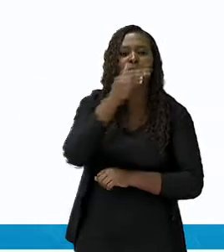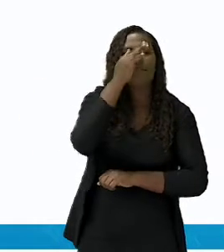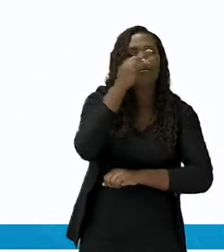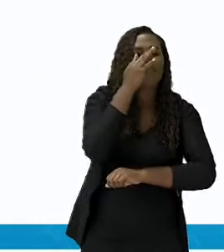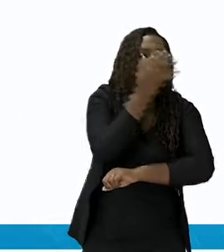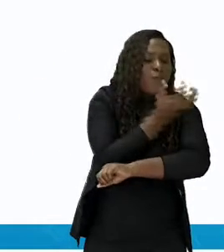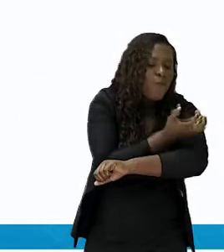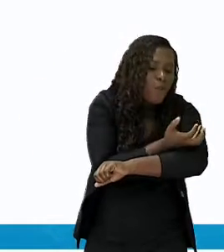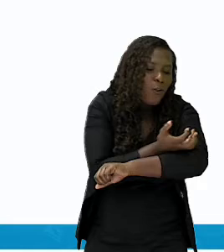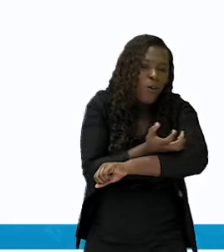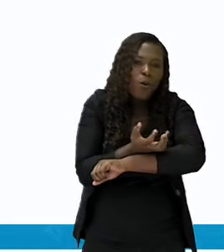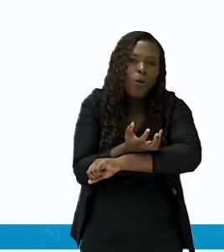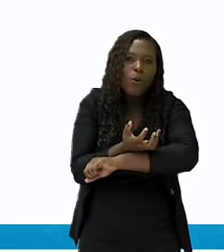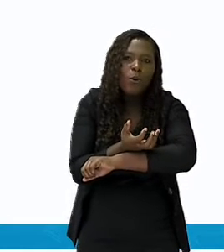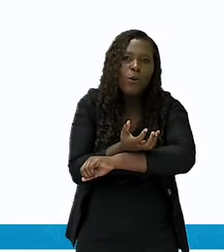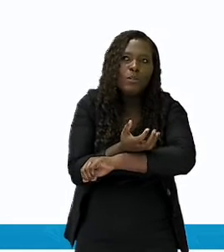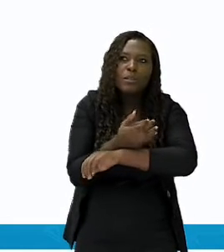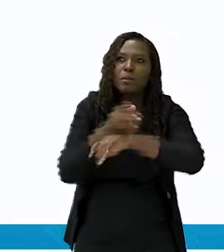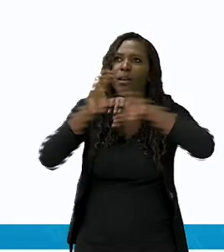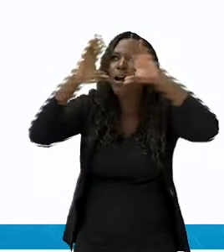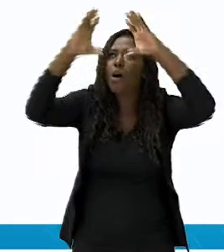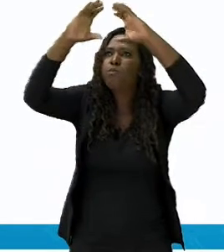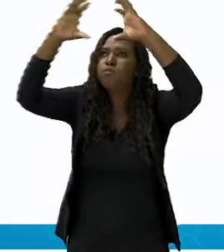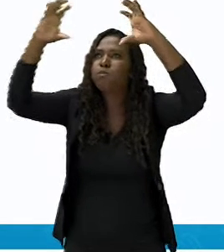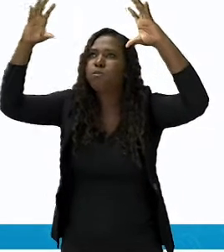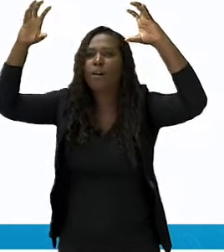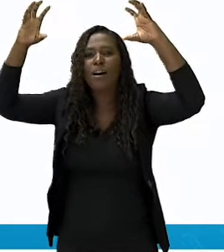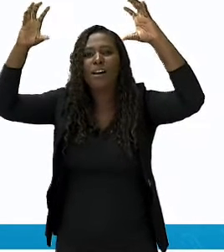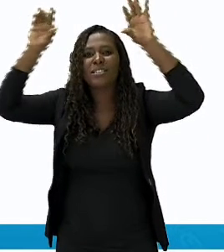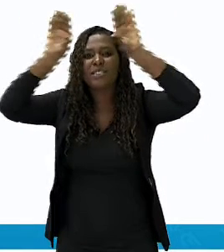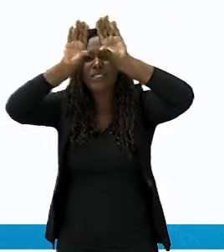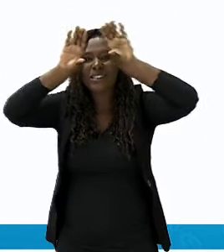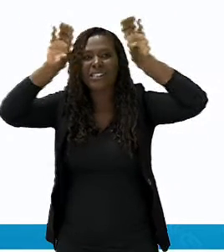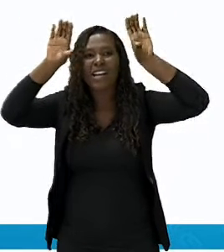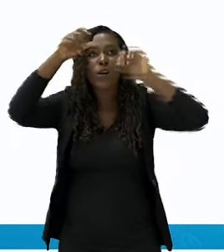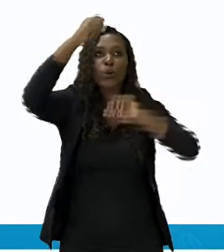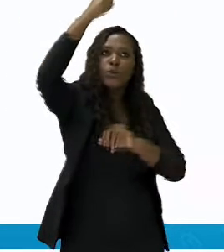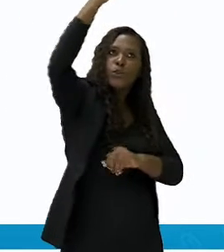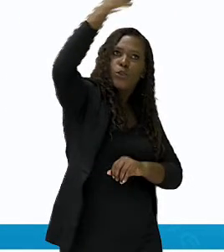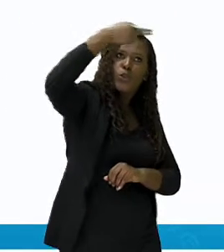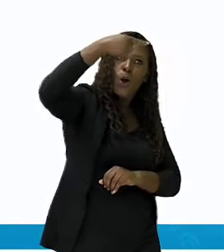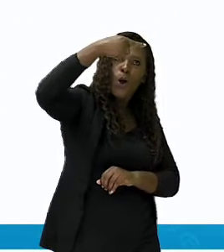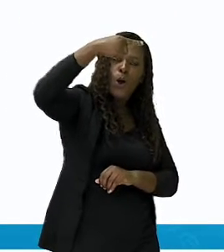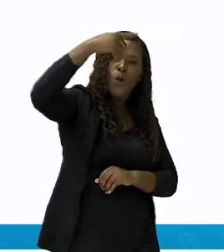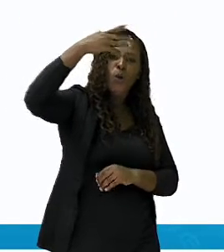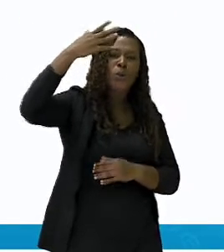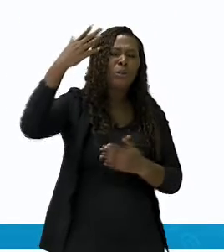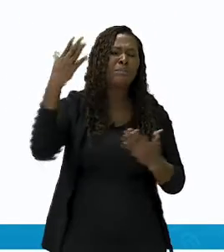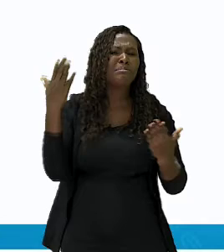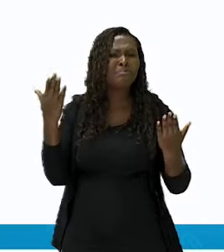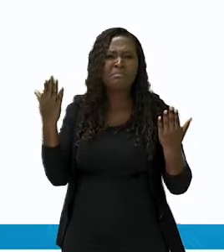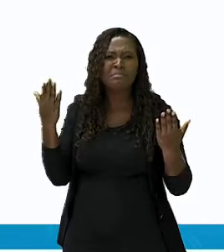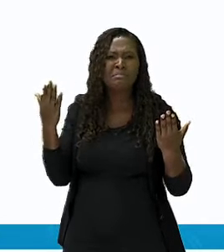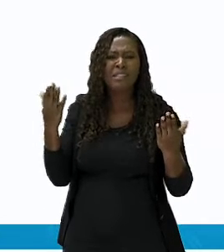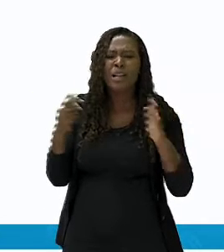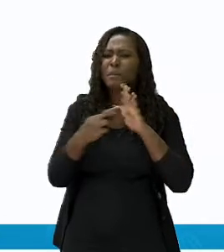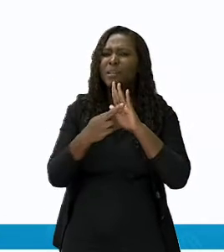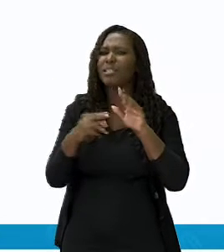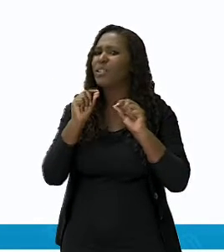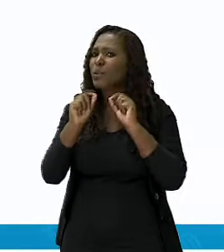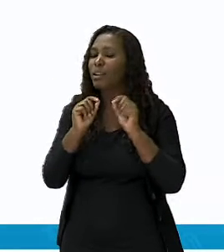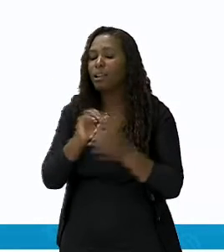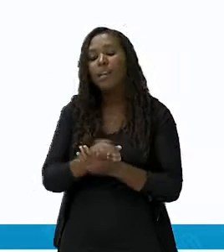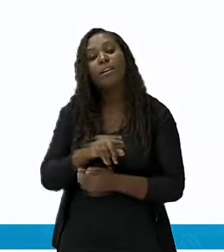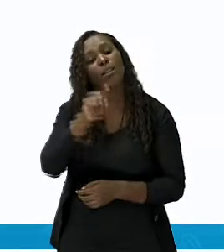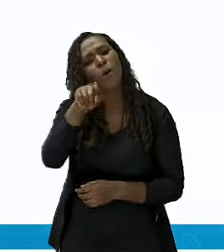as nuvens no céu, o sol. Aí quando a gente fala assim, aí eu te pergunto, qual a cor do